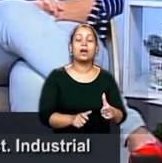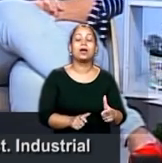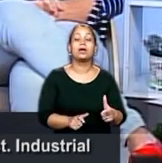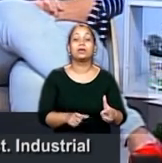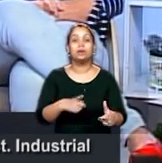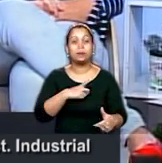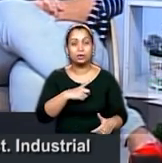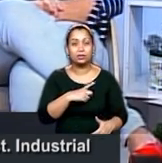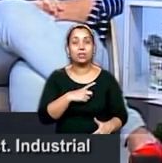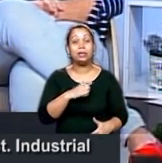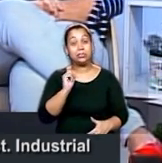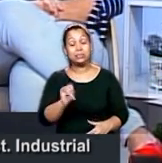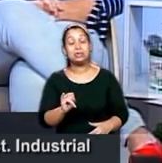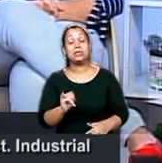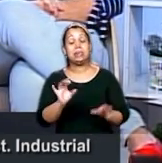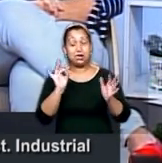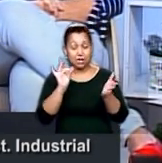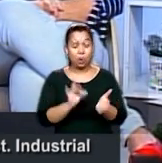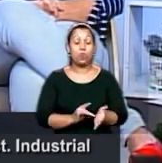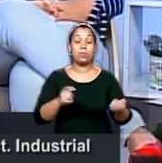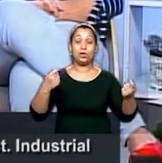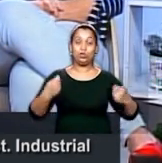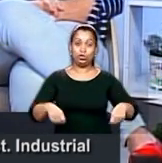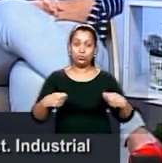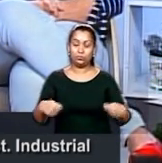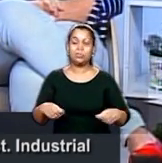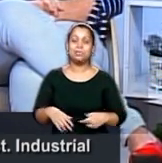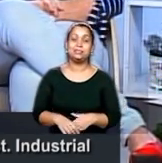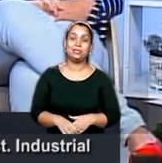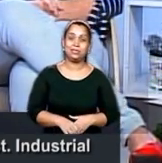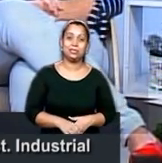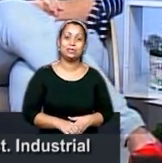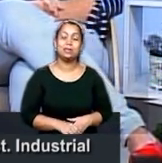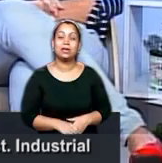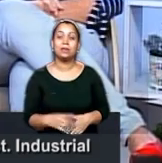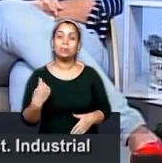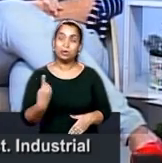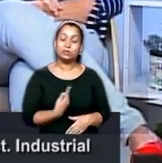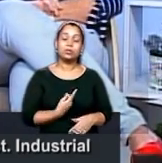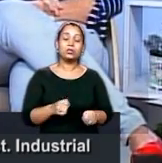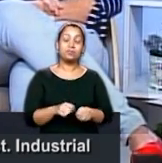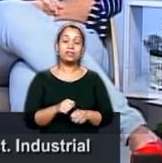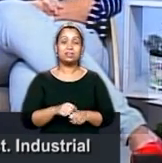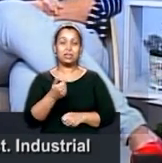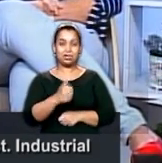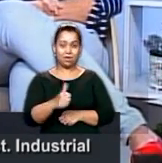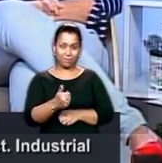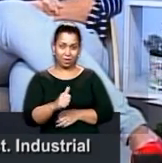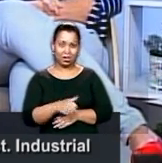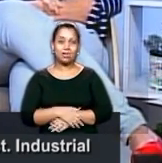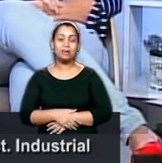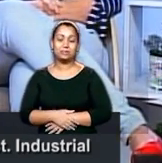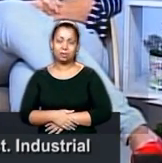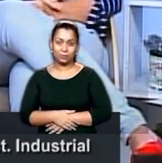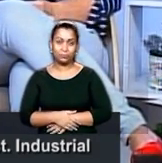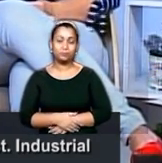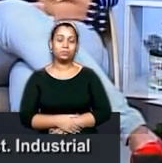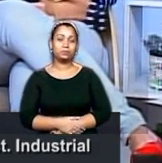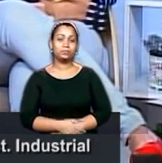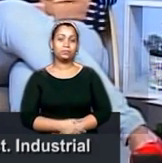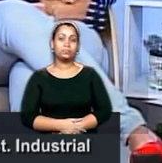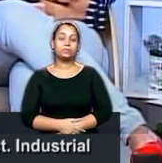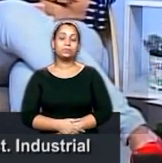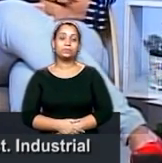passando, se realmente precisa, né, para a gente fazer essa triagem, né, que seria através dos CRAS. Tá,